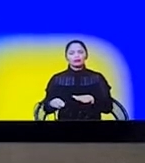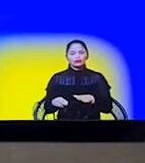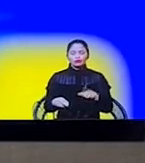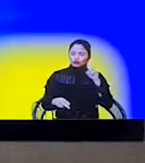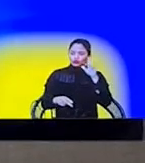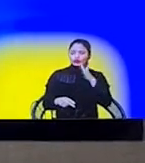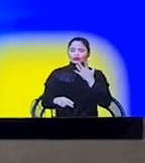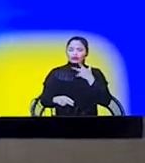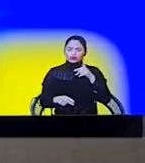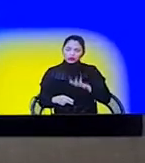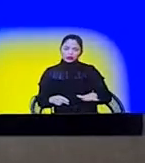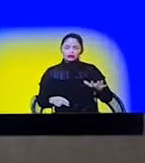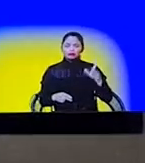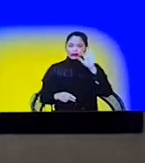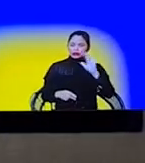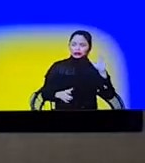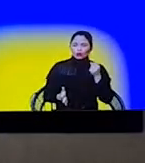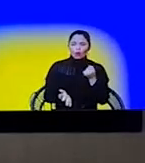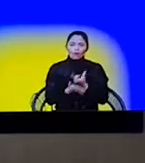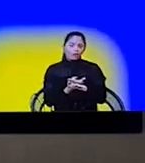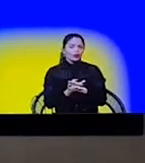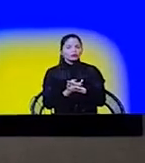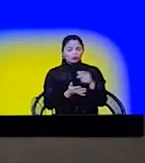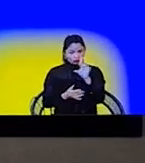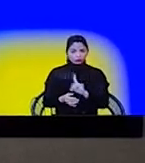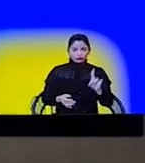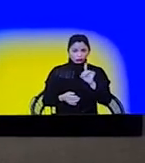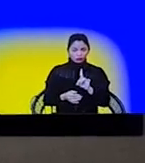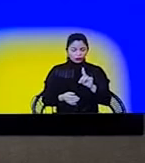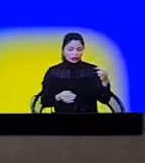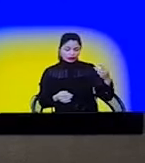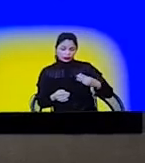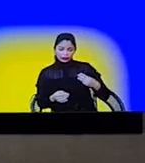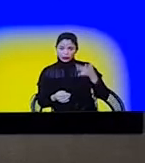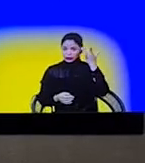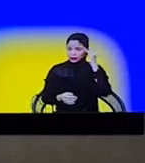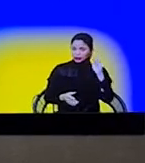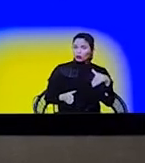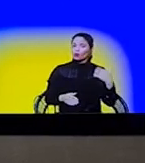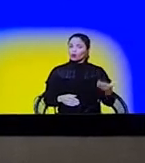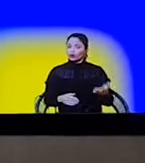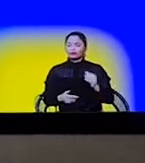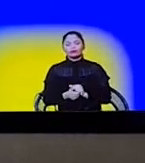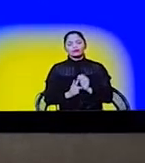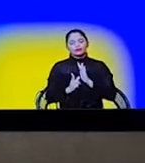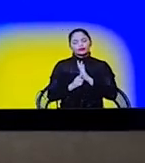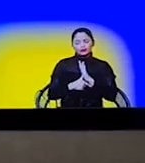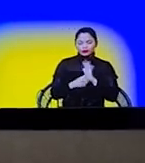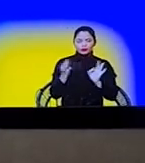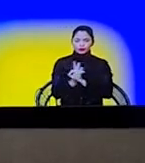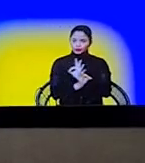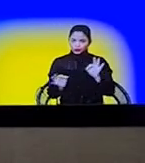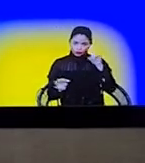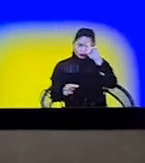das Crianças. Imagina eu comprando no Dia das Crianças e no domingo ou na terça, não sei exatamente quando vai ser, atrasou o presente Dia das